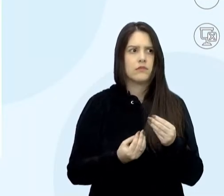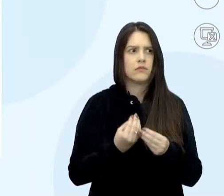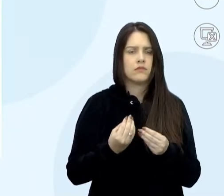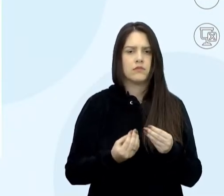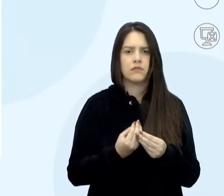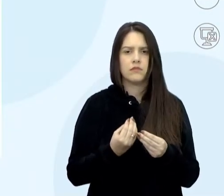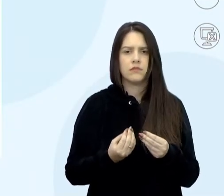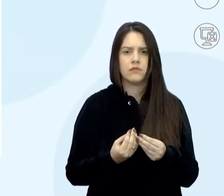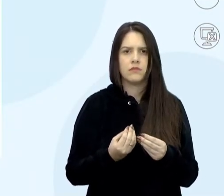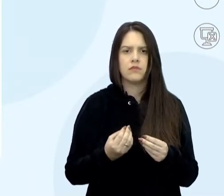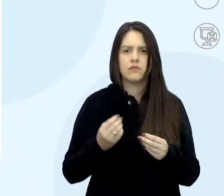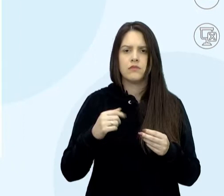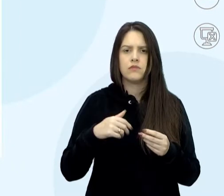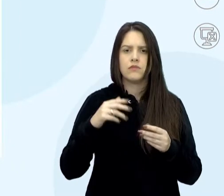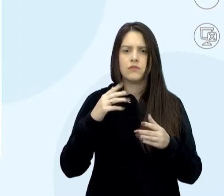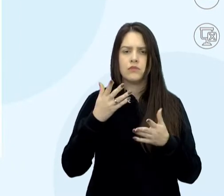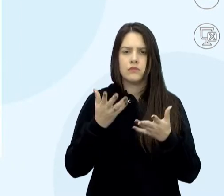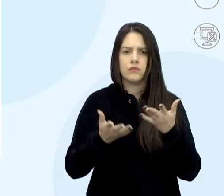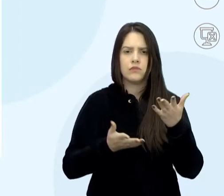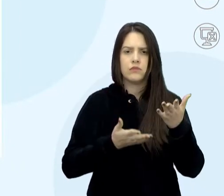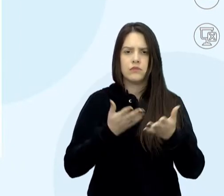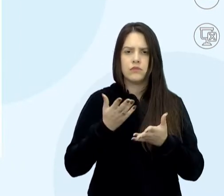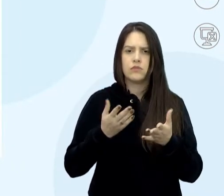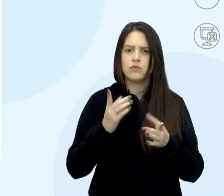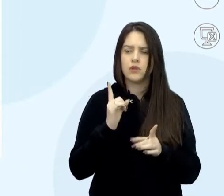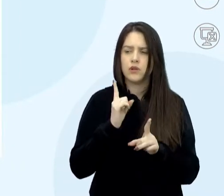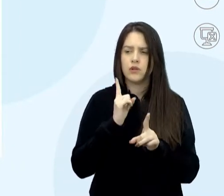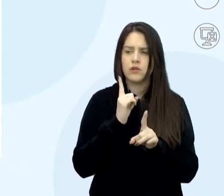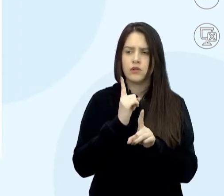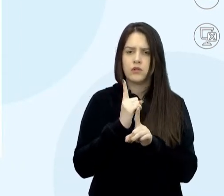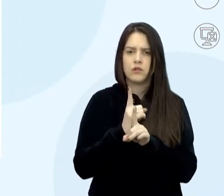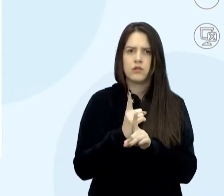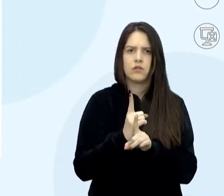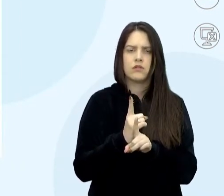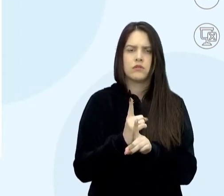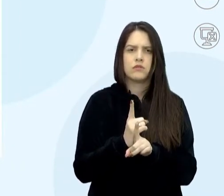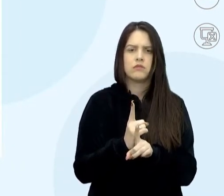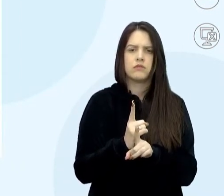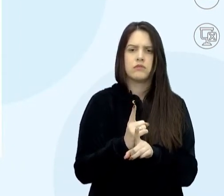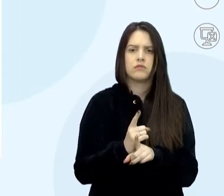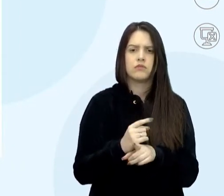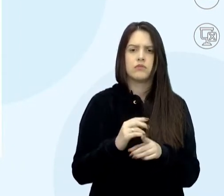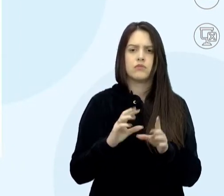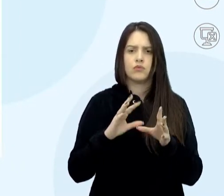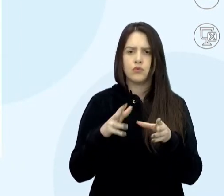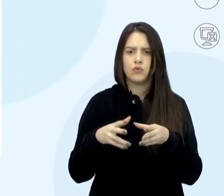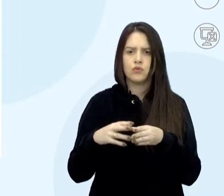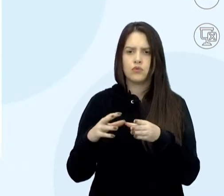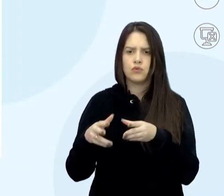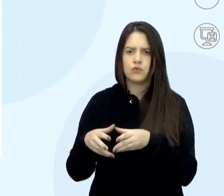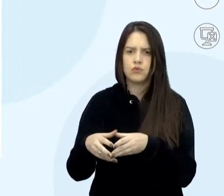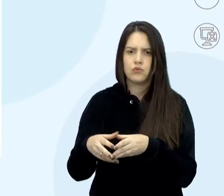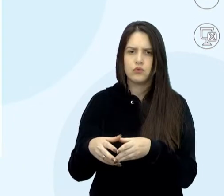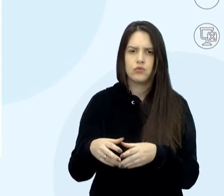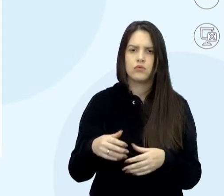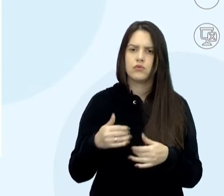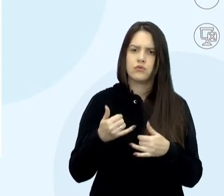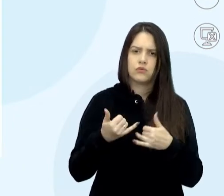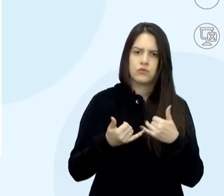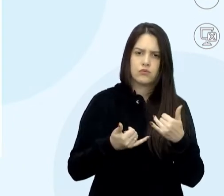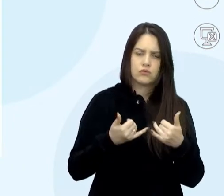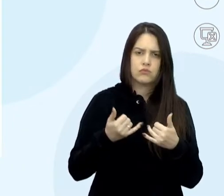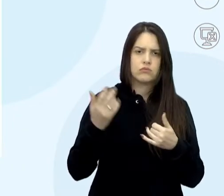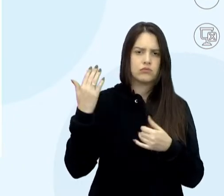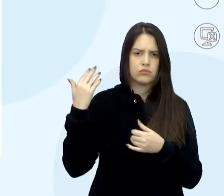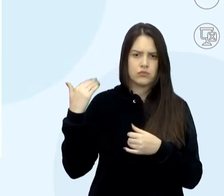água, o tratamento do esgoto, a coleta, né? Os juros e os juros da conta